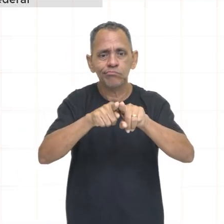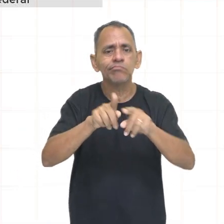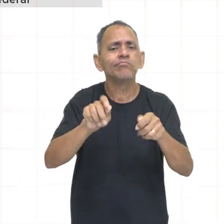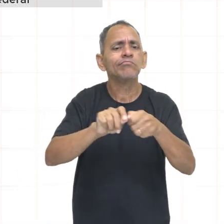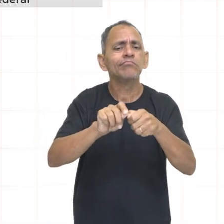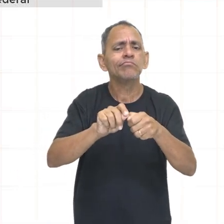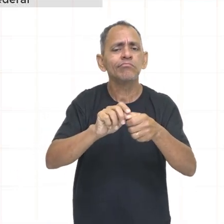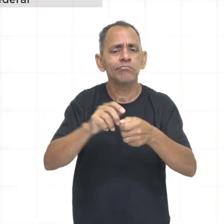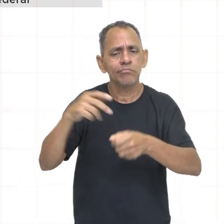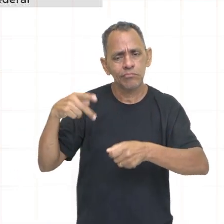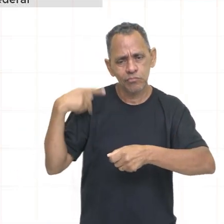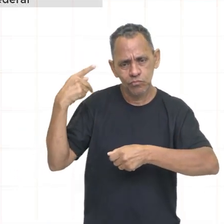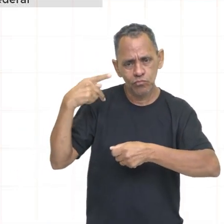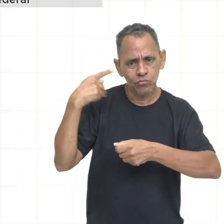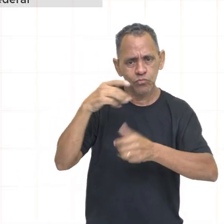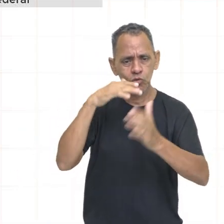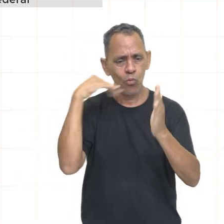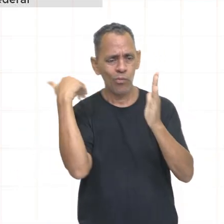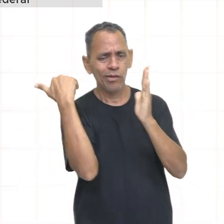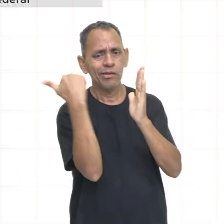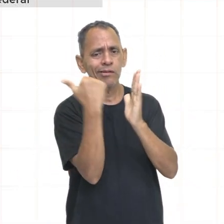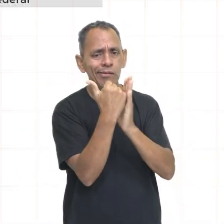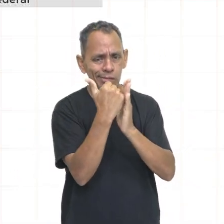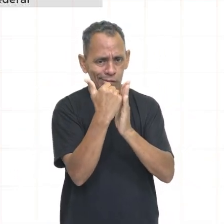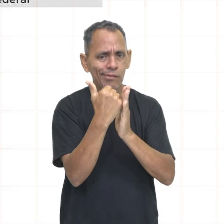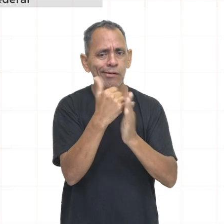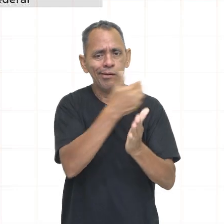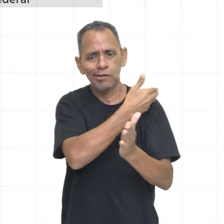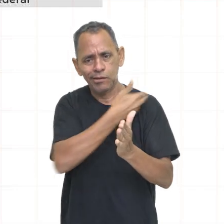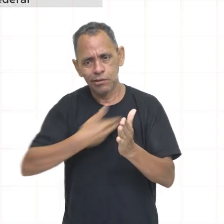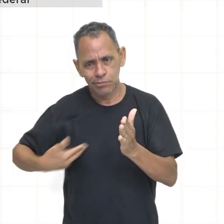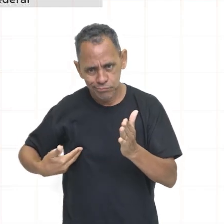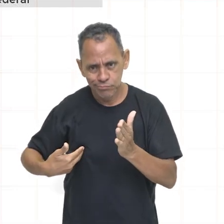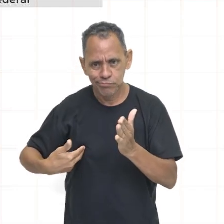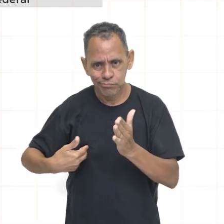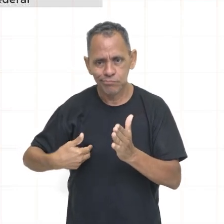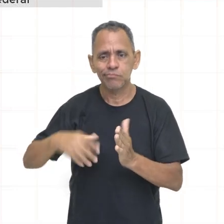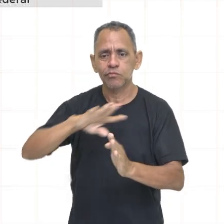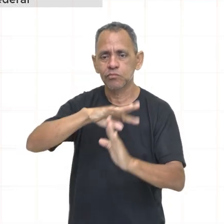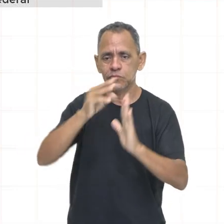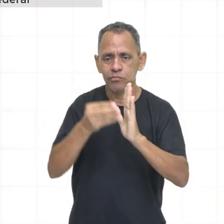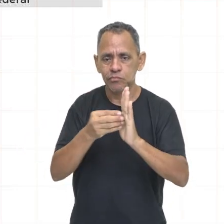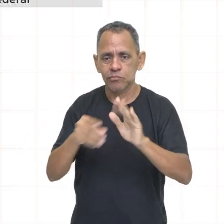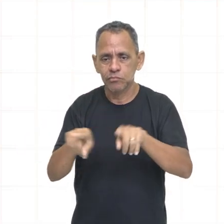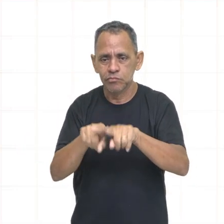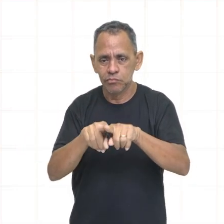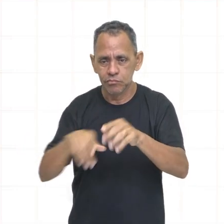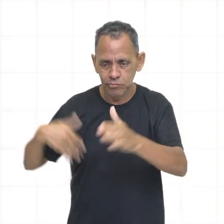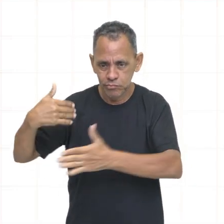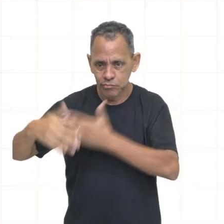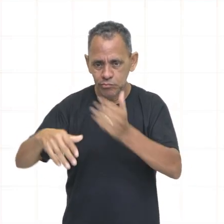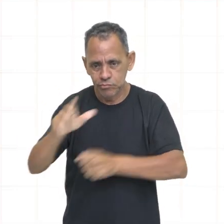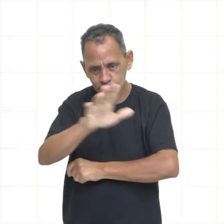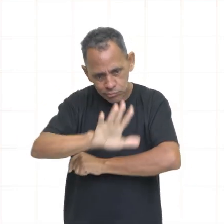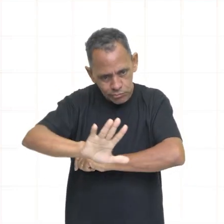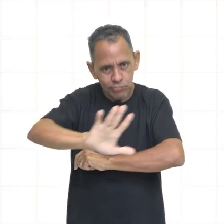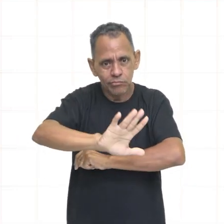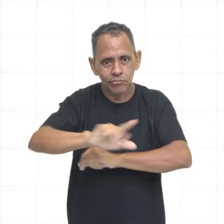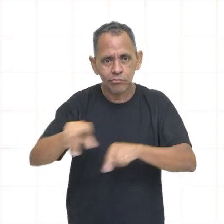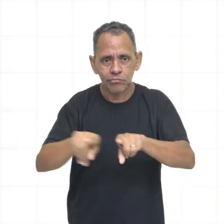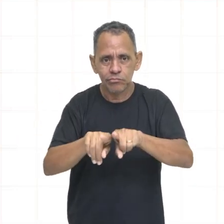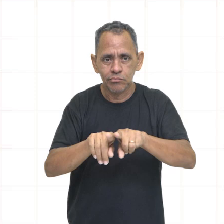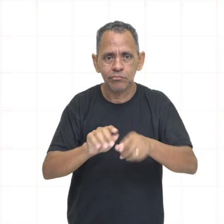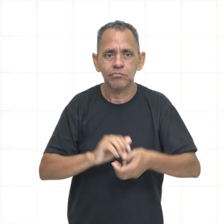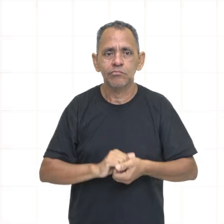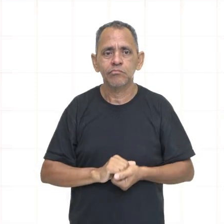da política do governo federal para a Amazônia no desenvolvimento regional. Adiante, galera.